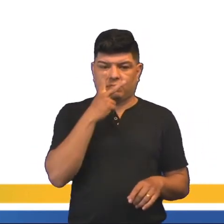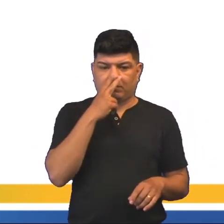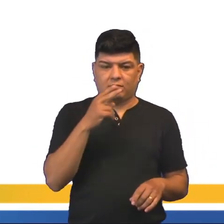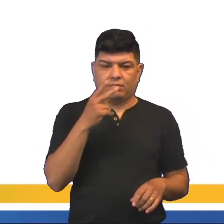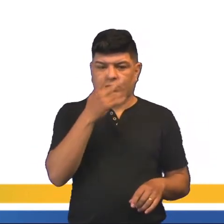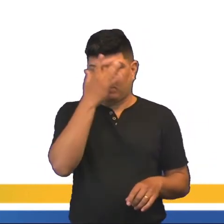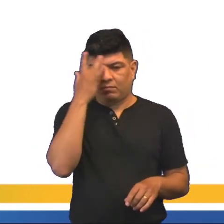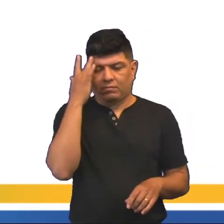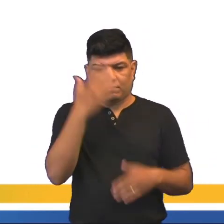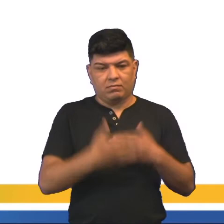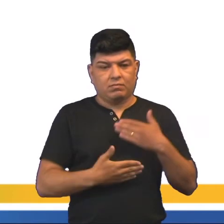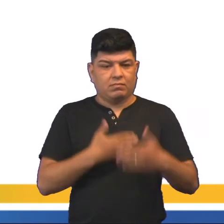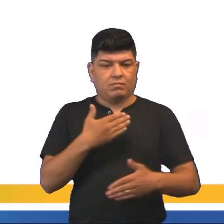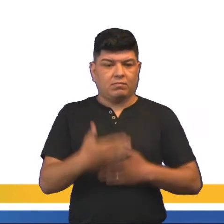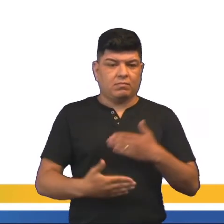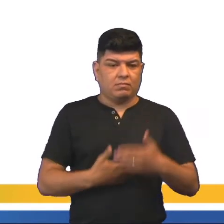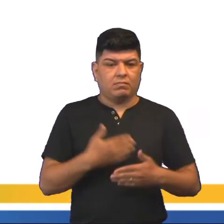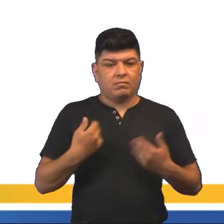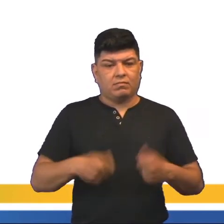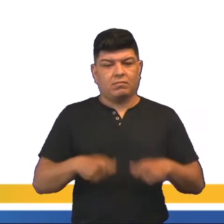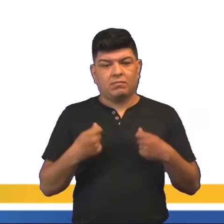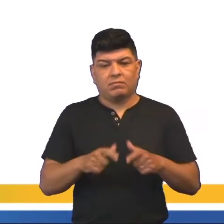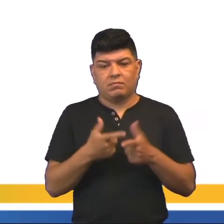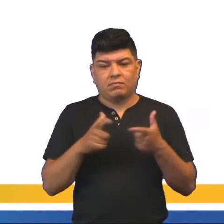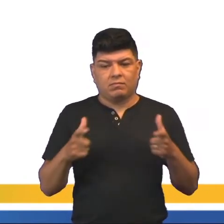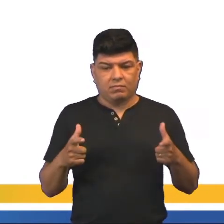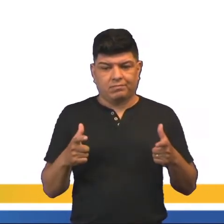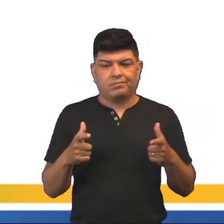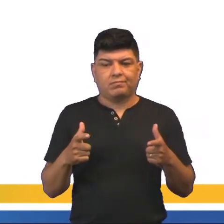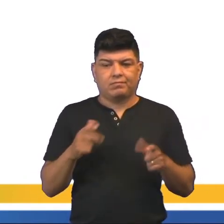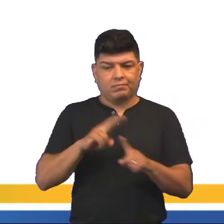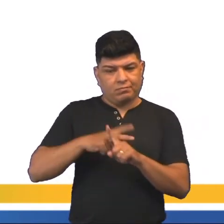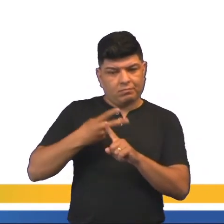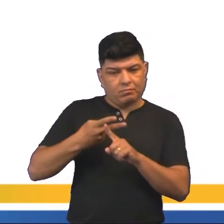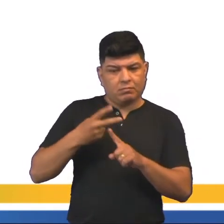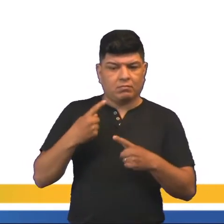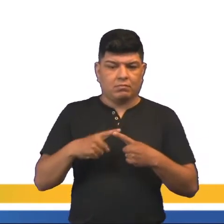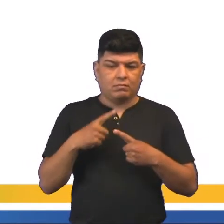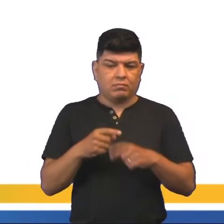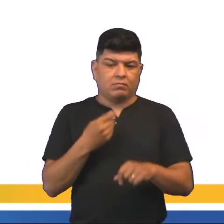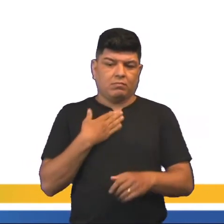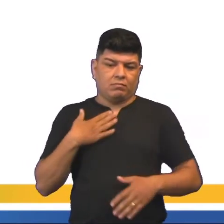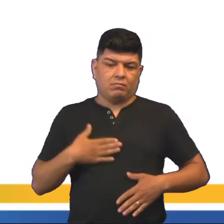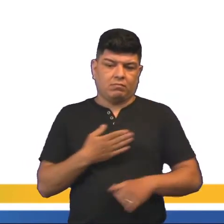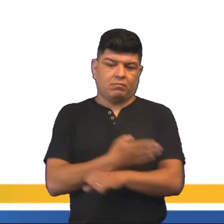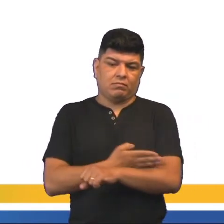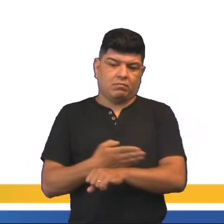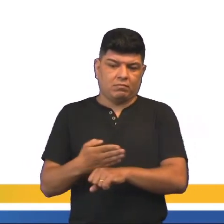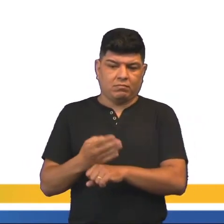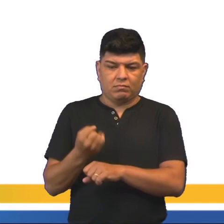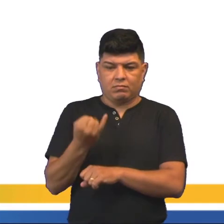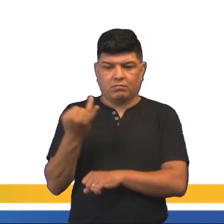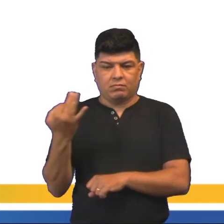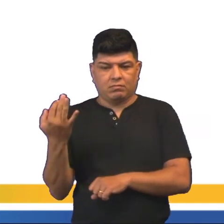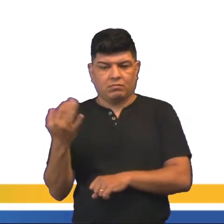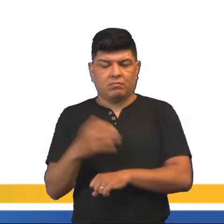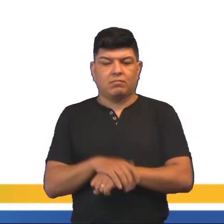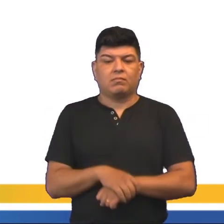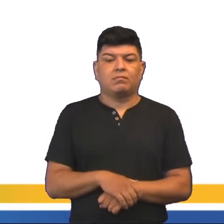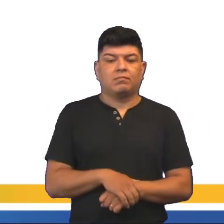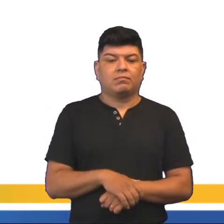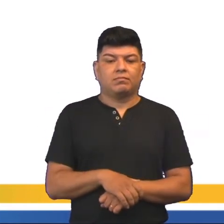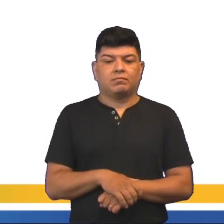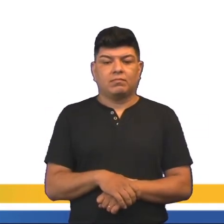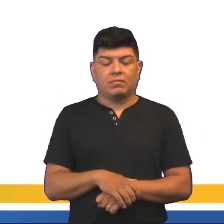a pessoa com o passar do tempo vai precisar aumentar a dose, porque o corpo vai se acostumar com aquela determinada quantidade,